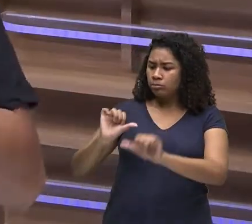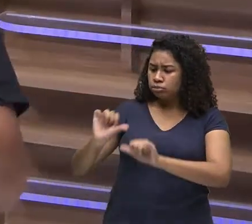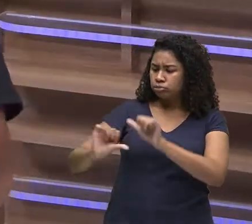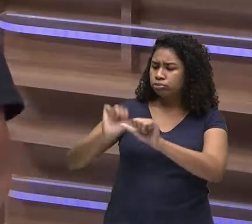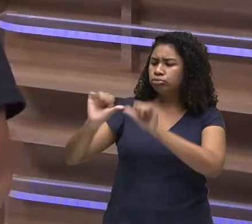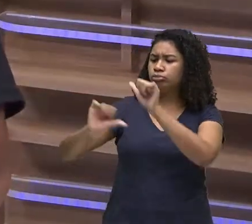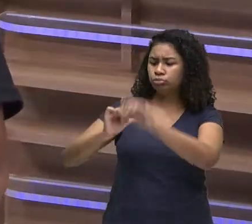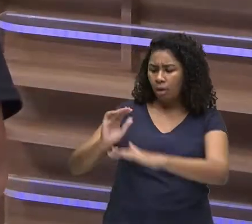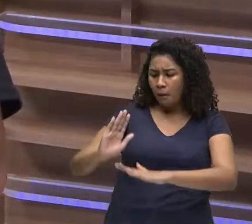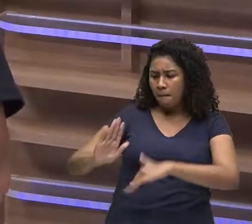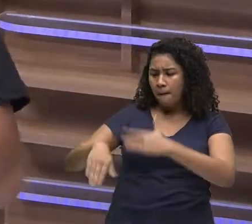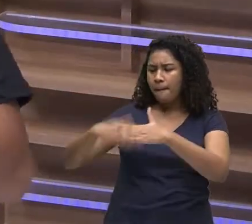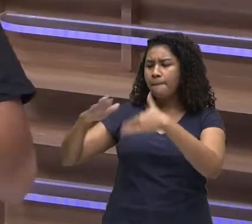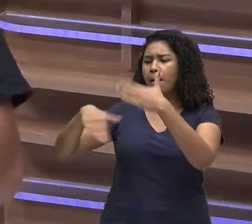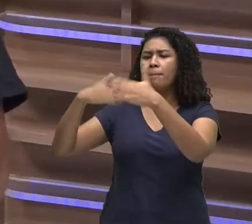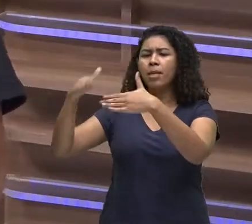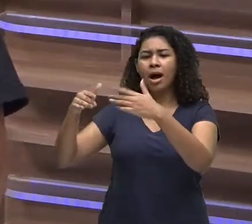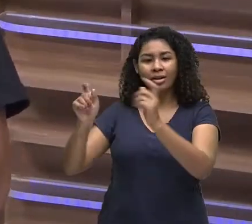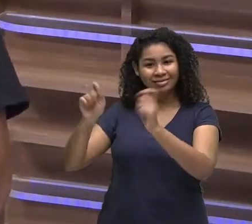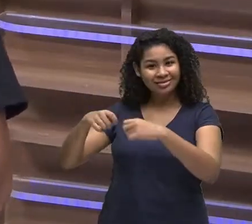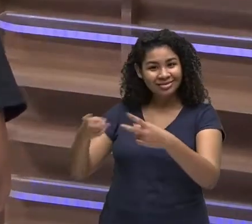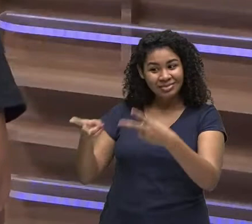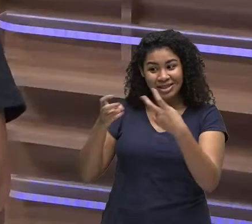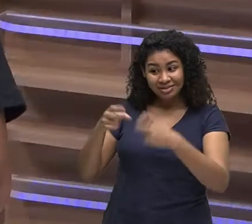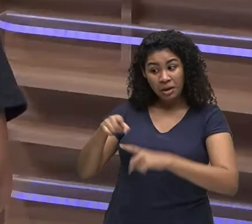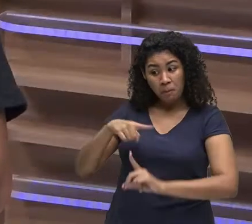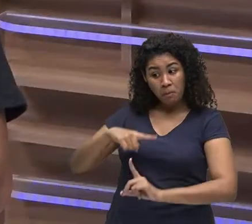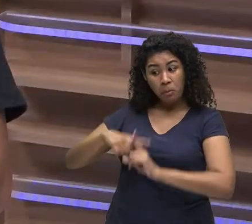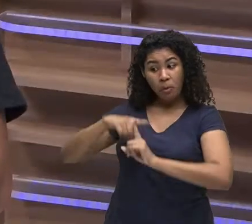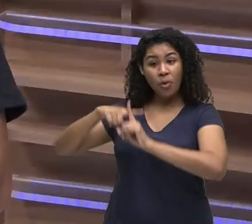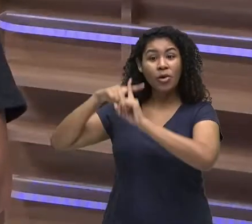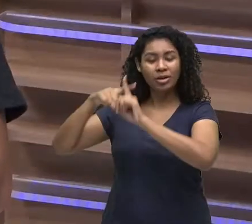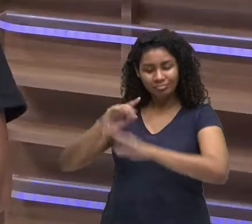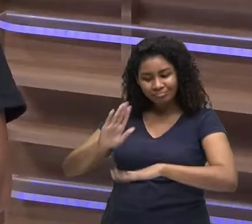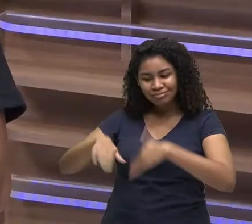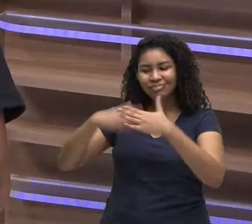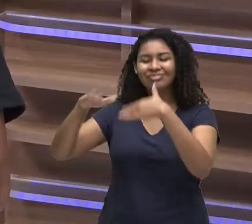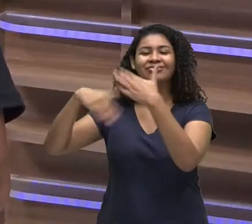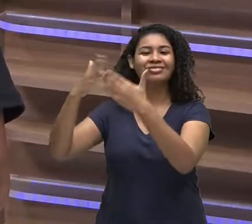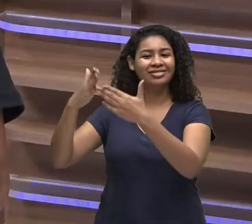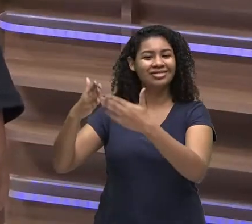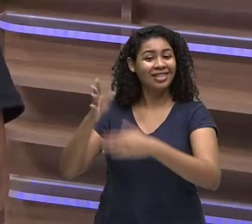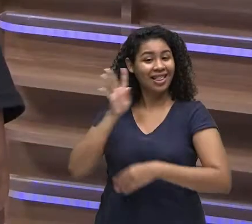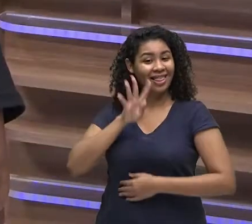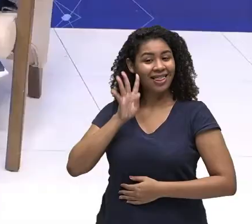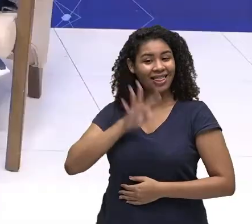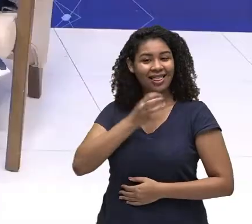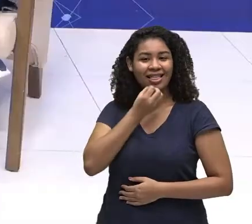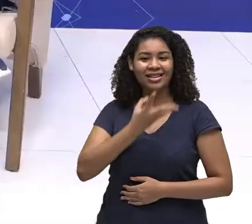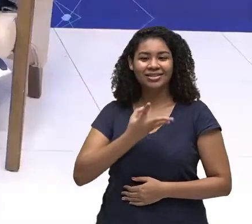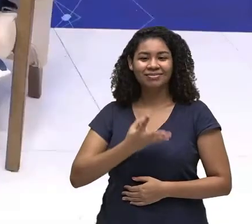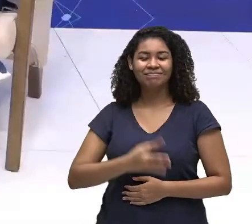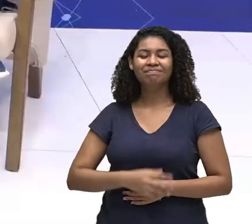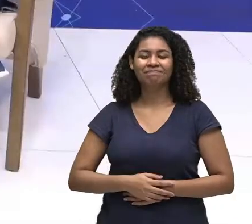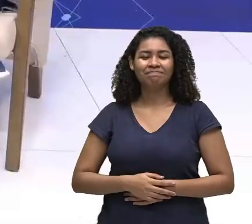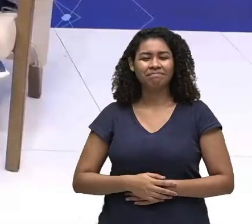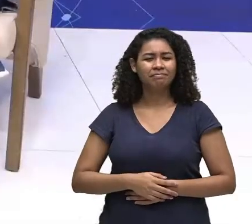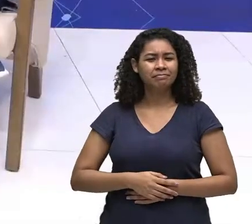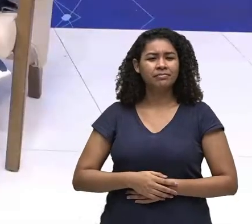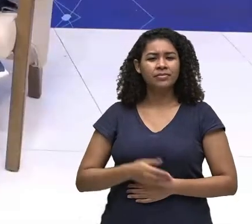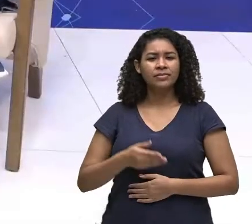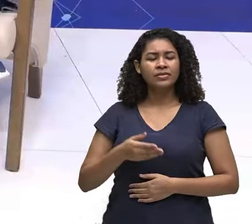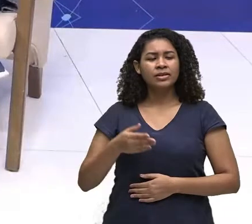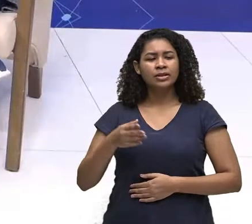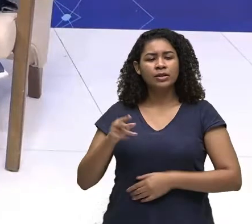sendo mudado e mudado de forma positiva, de forma legal. Né? Traz esse cuidado também,